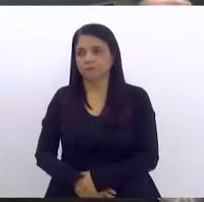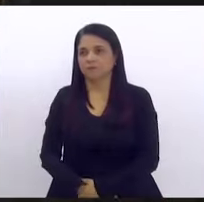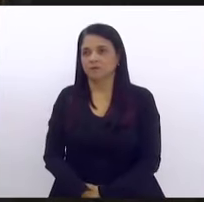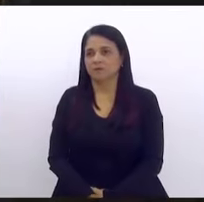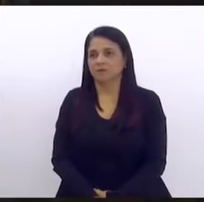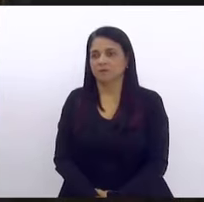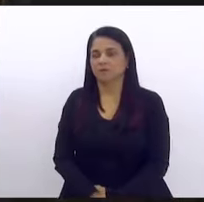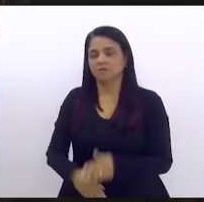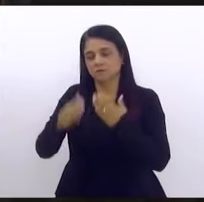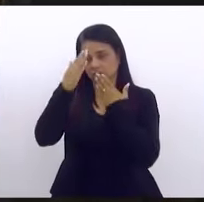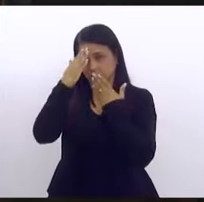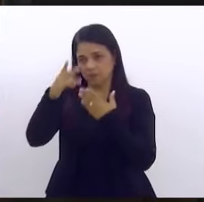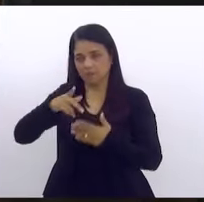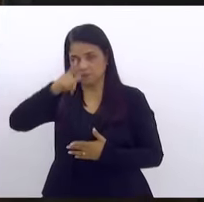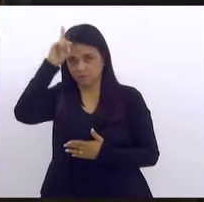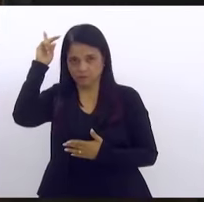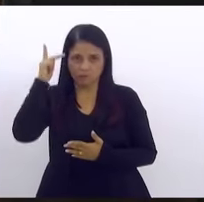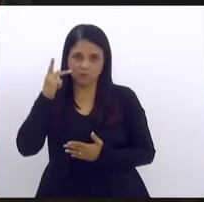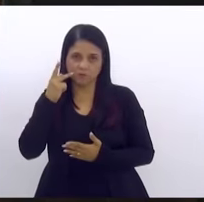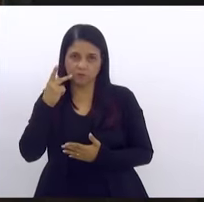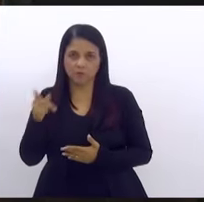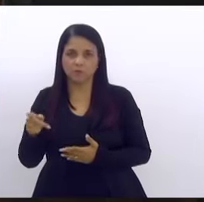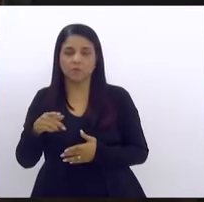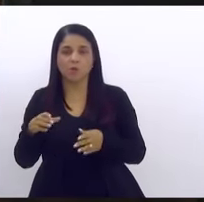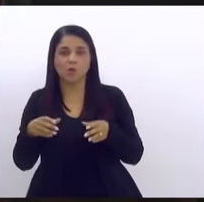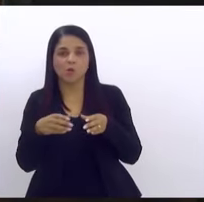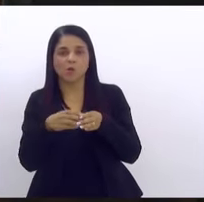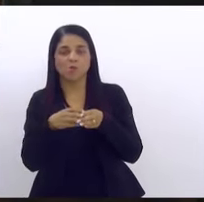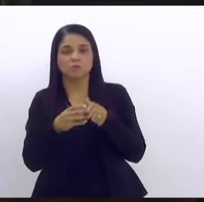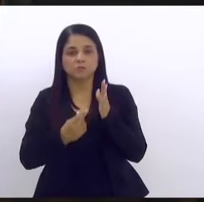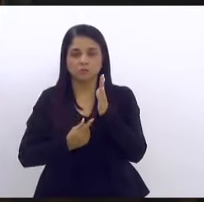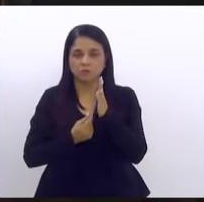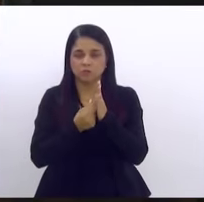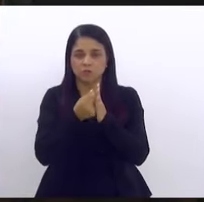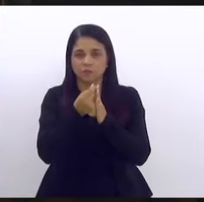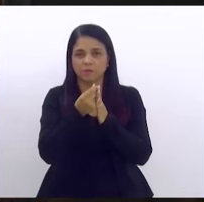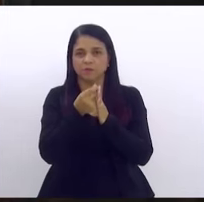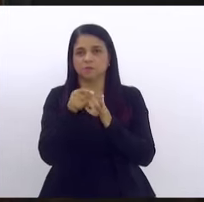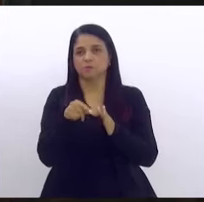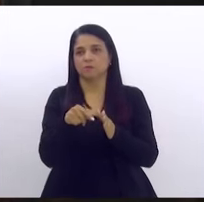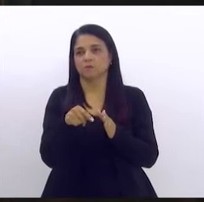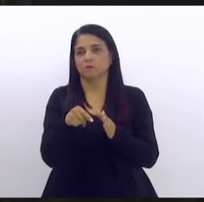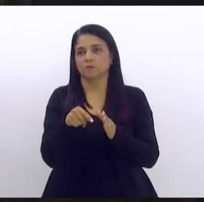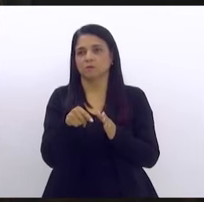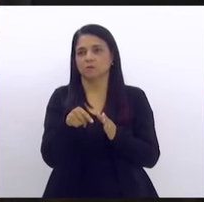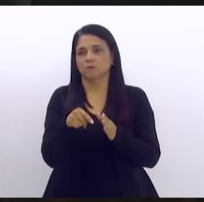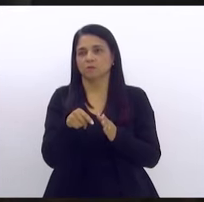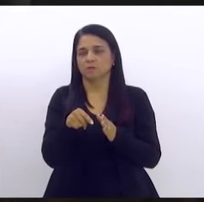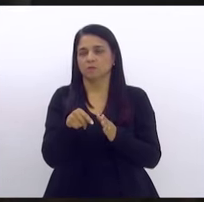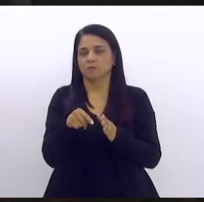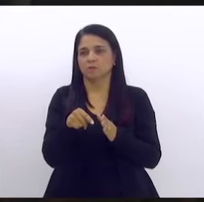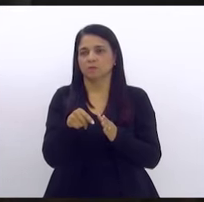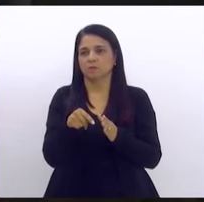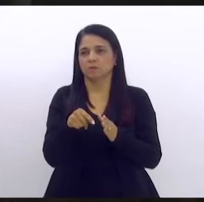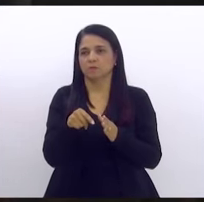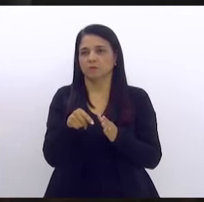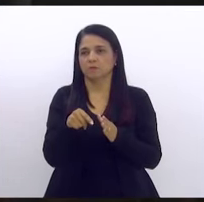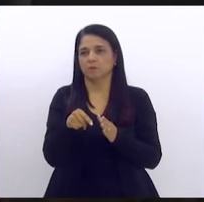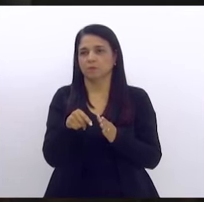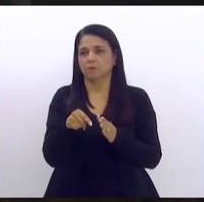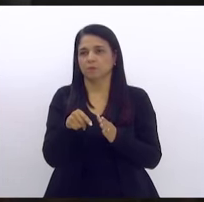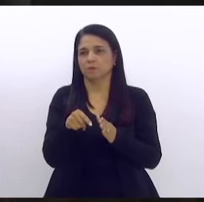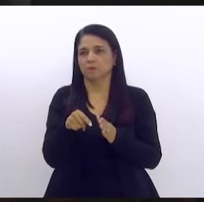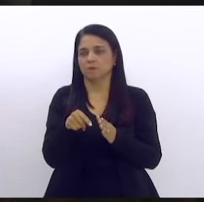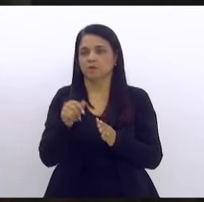Muito obrigado, deputado Luiz. Pela comissão de orçamento, nosso maior,